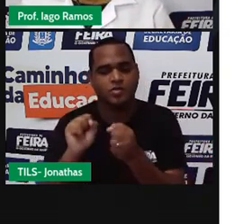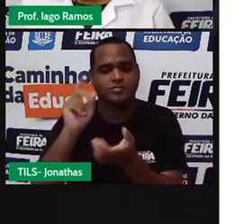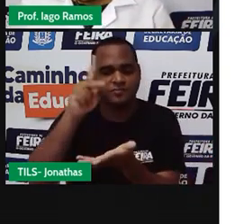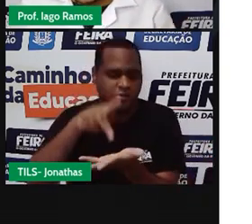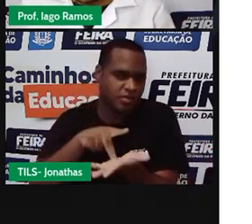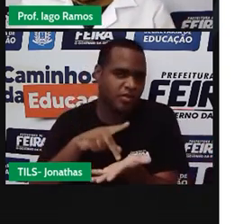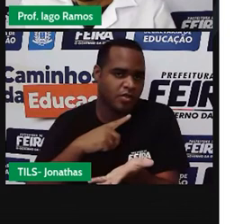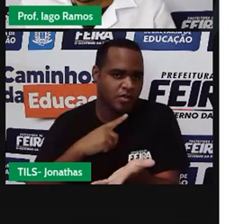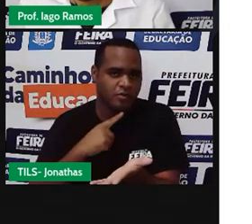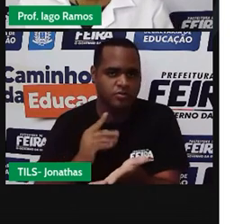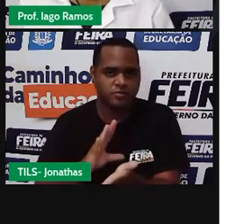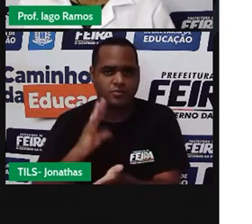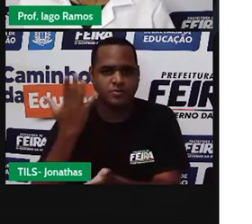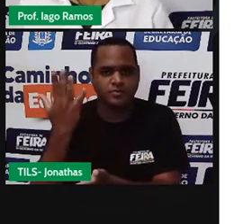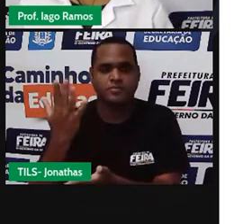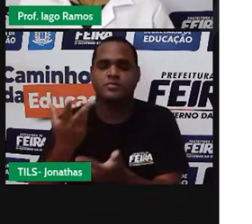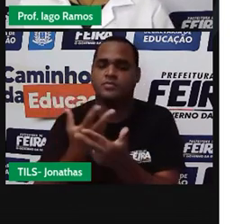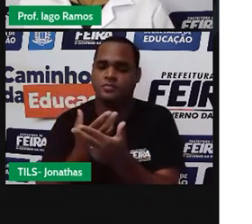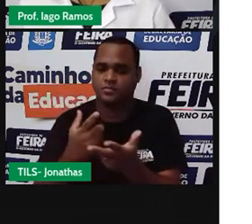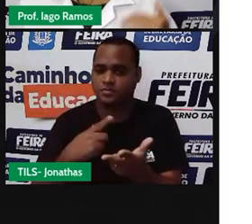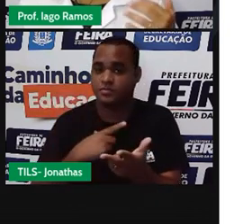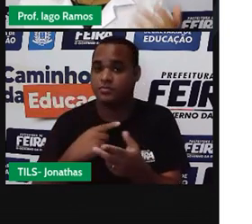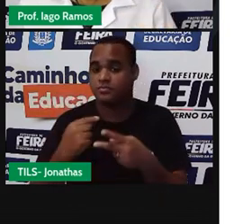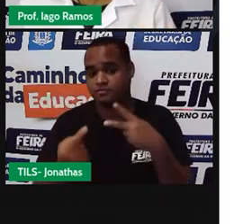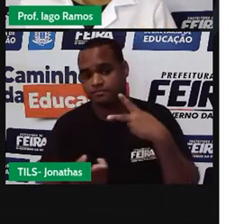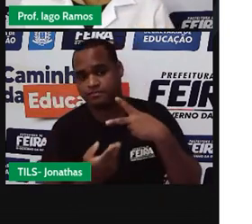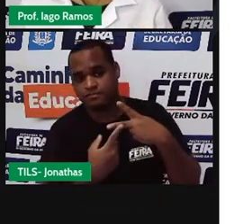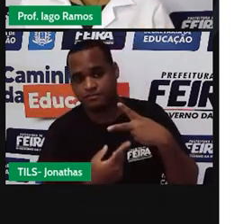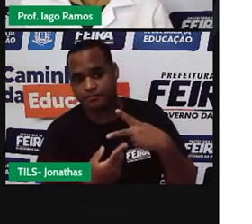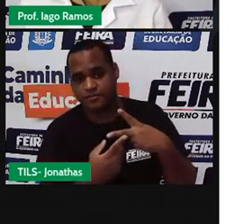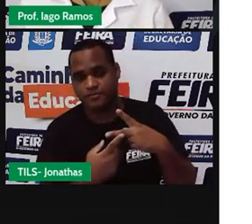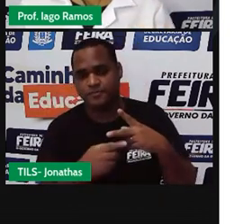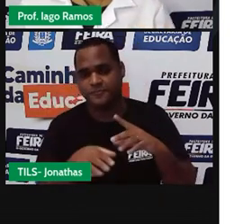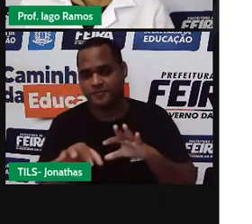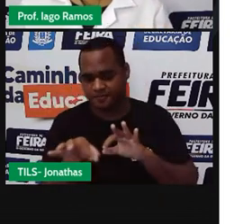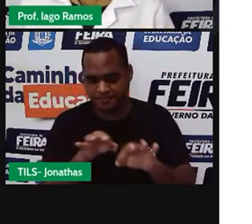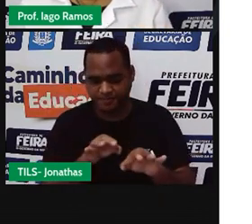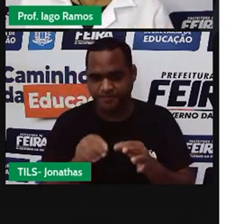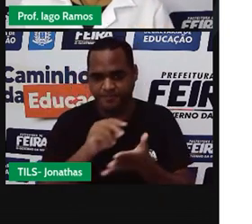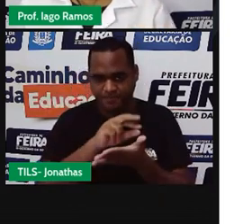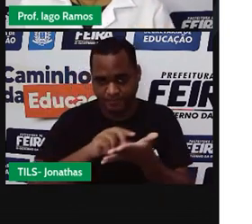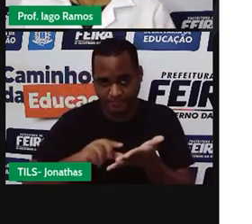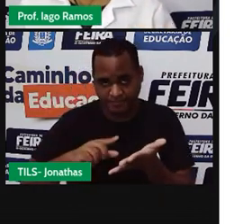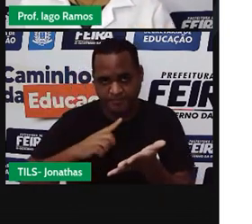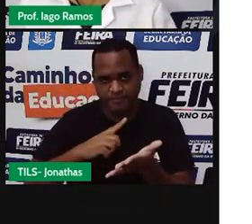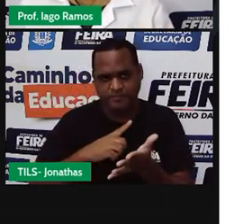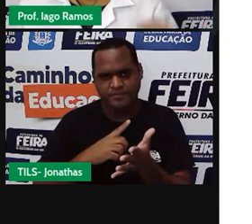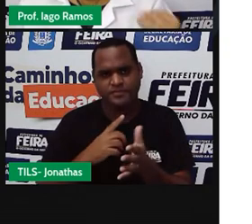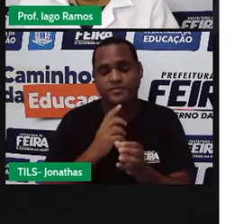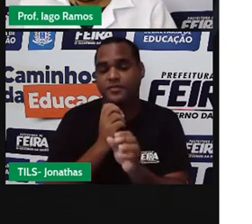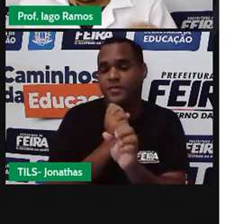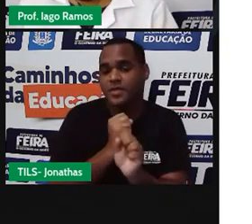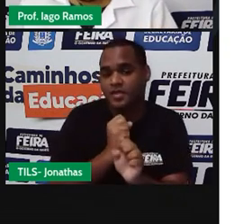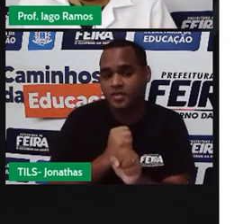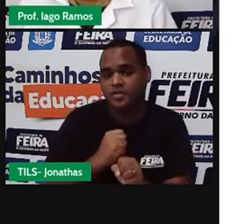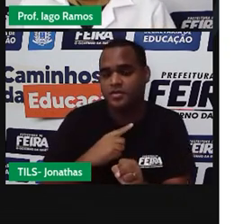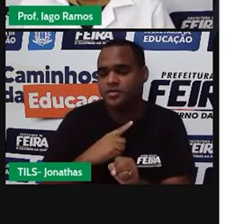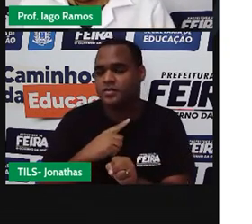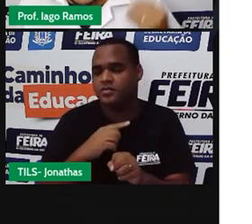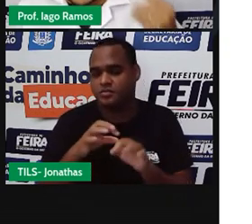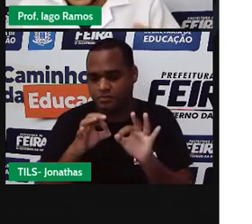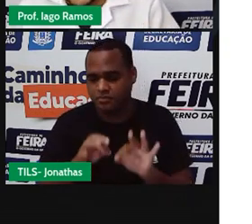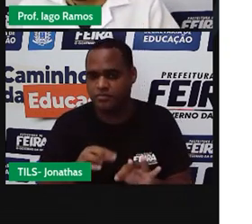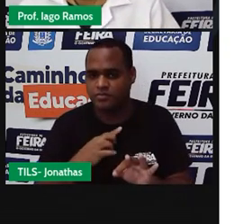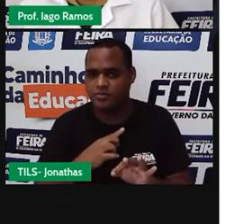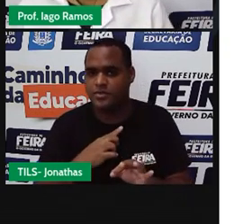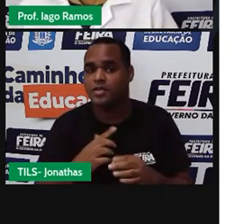situações do mundo real e segundo a gente resolveu ali uma expressão numérica para ver como é que funciona isso de